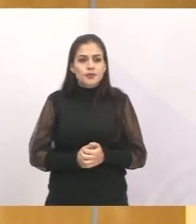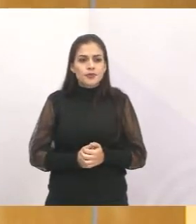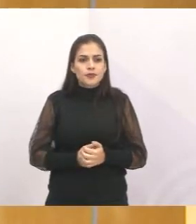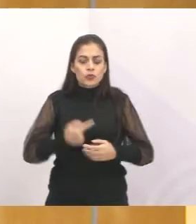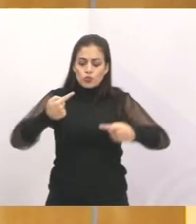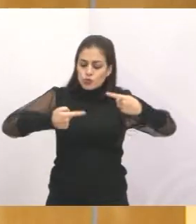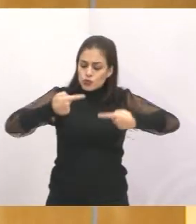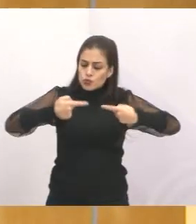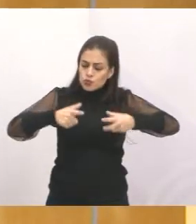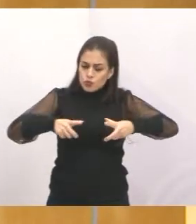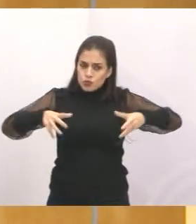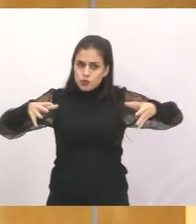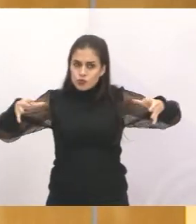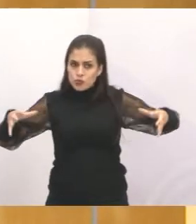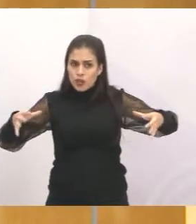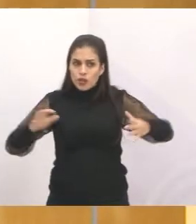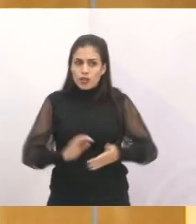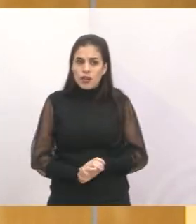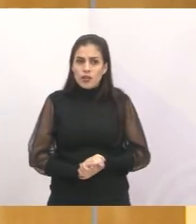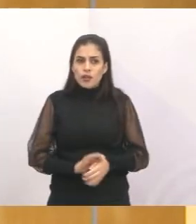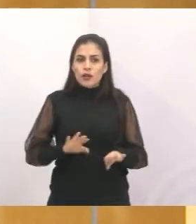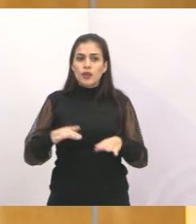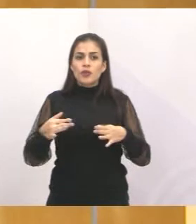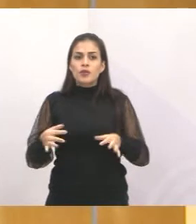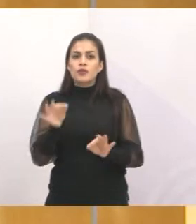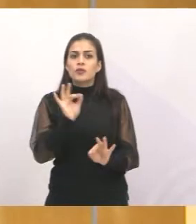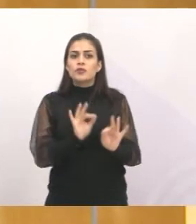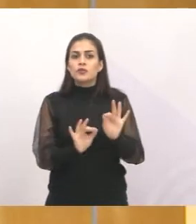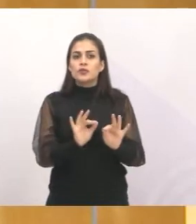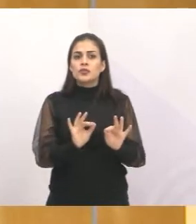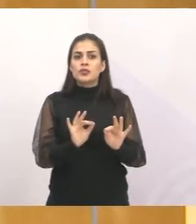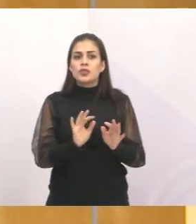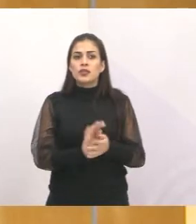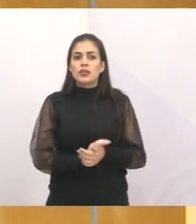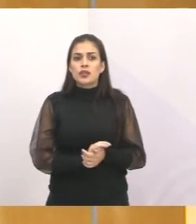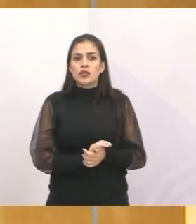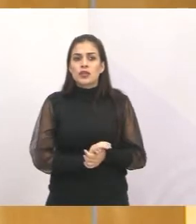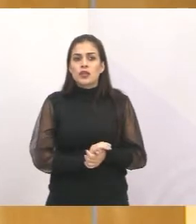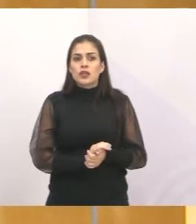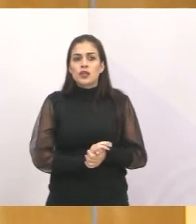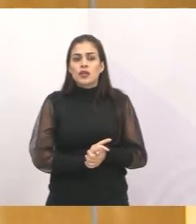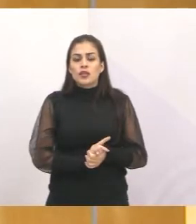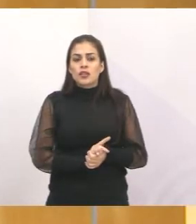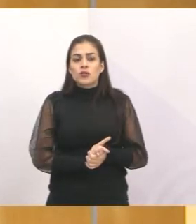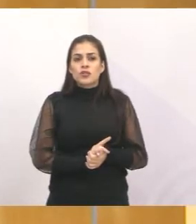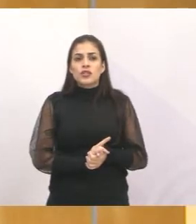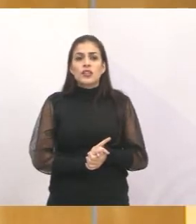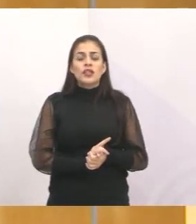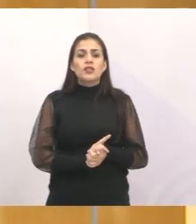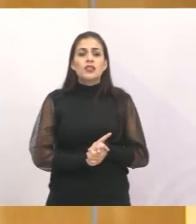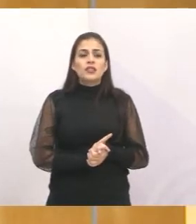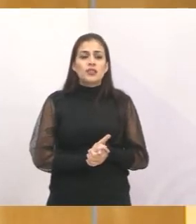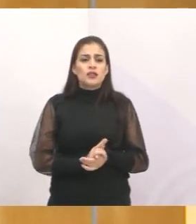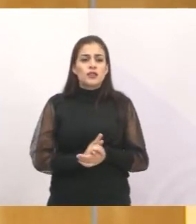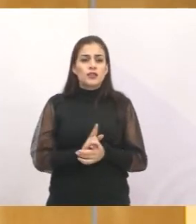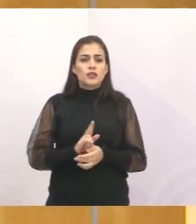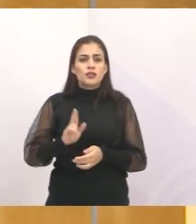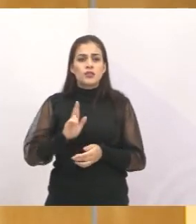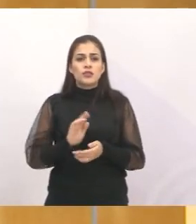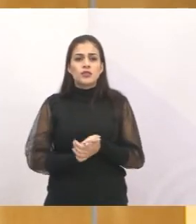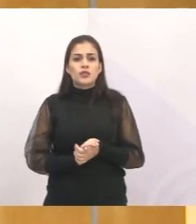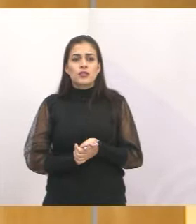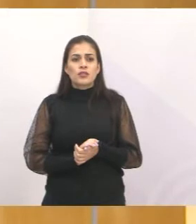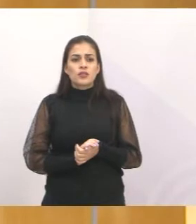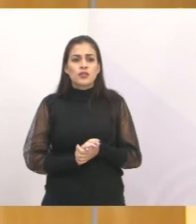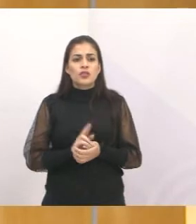ampla, quando teve a instalação da usina de biodigestão, que até agora não